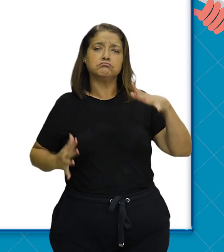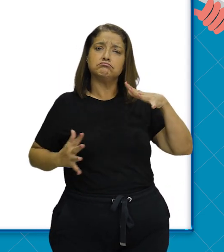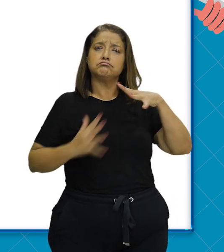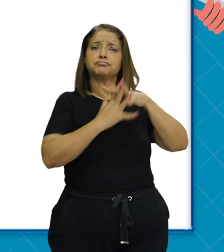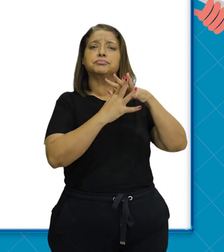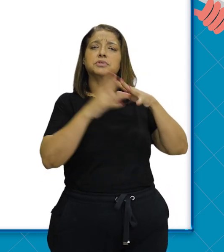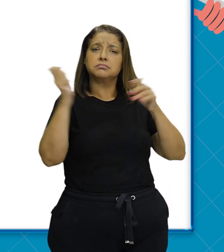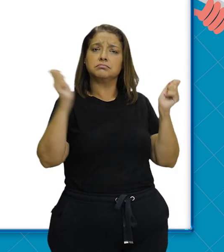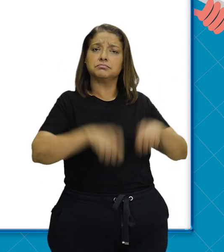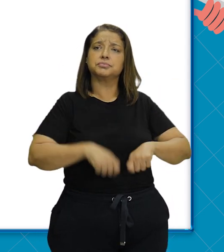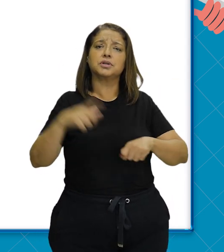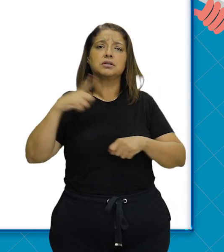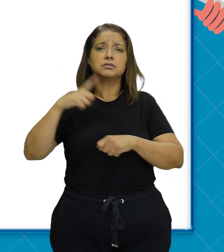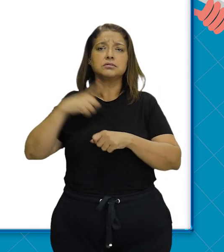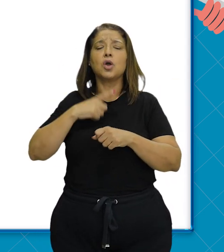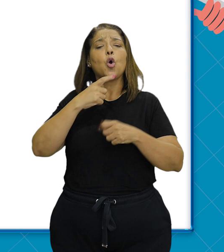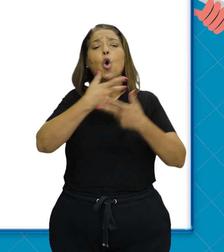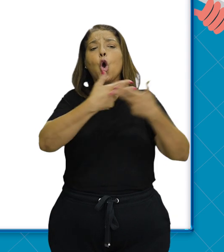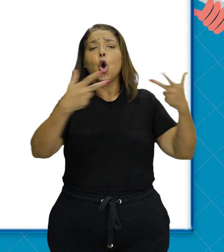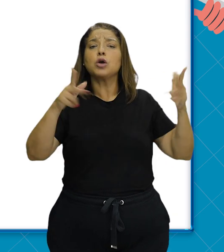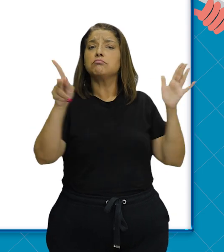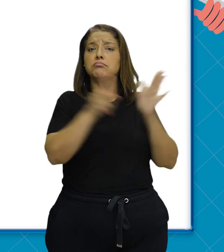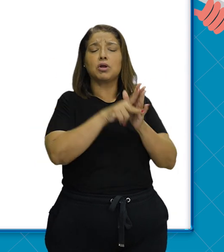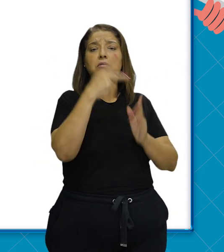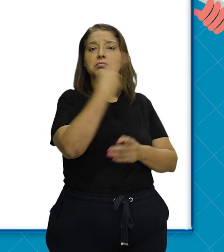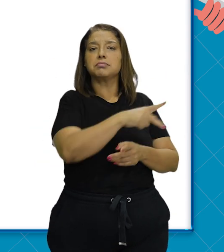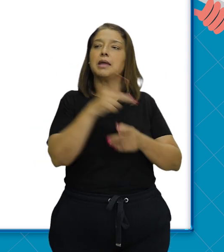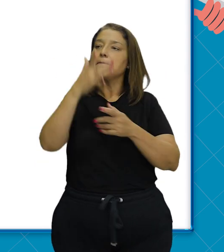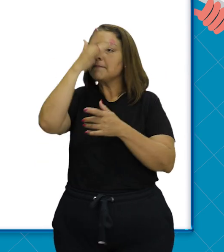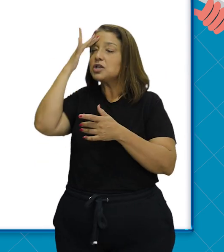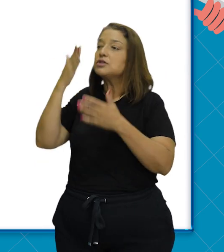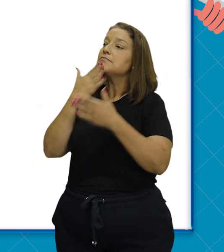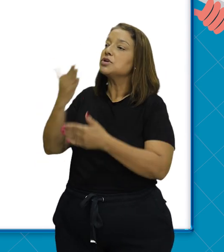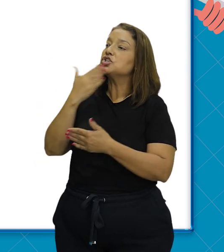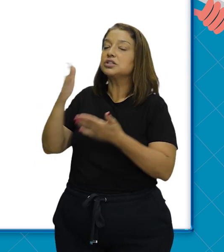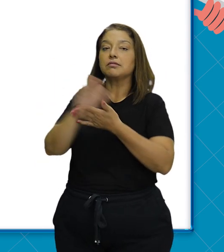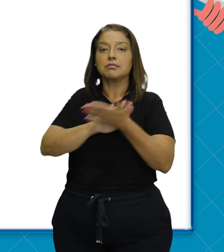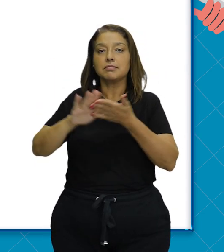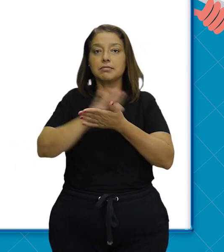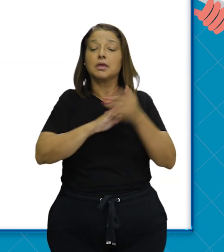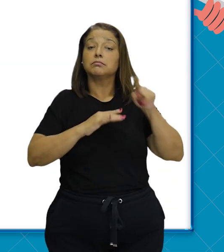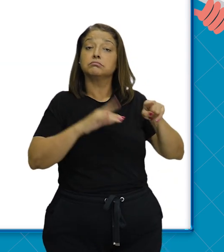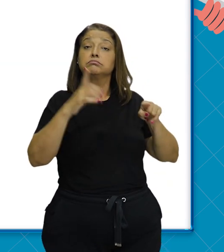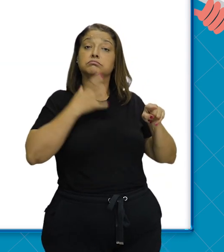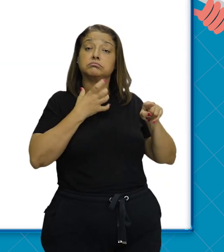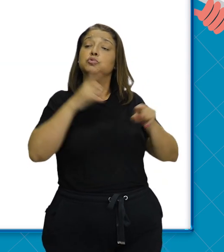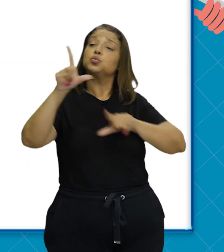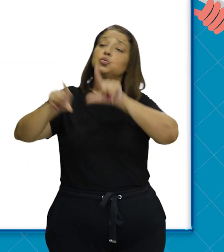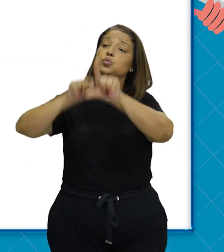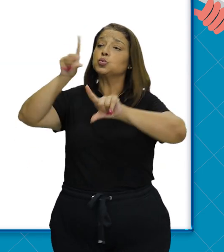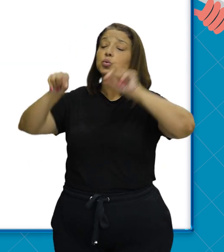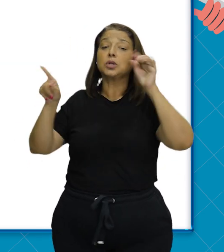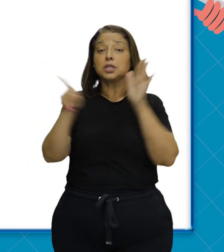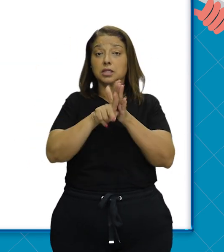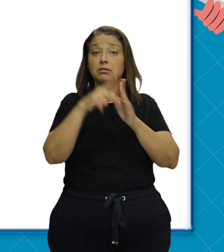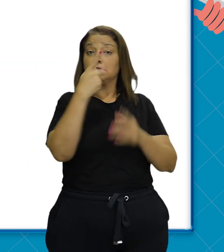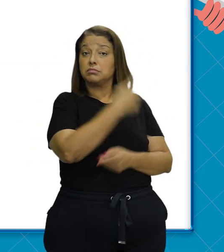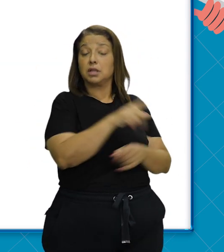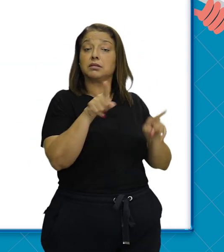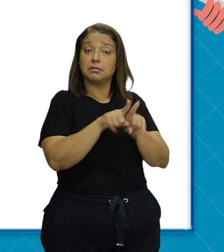inclusive de alterar a Constituição sem consulta ao Congresso e de cassar mandatos e direitos políticos de quem ele considerasse uma ameaça à segurança